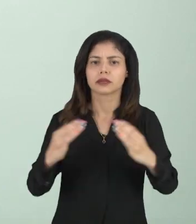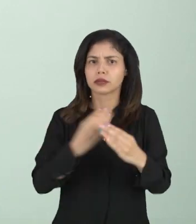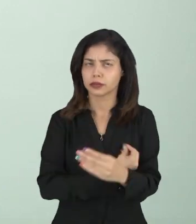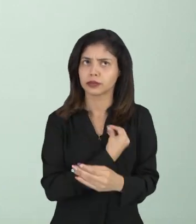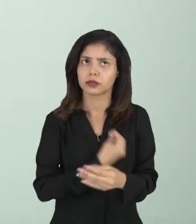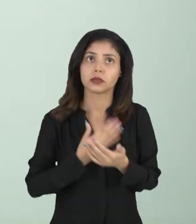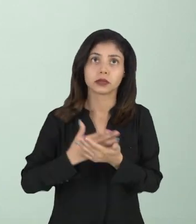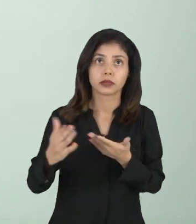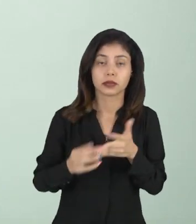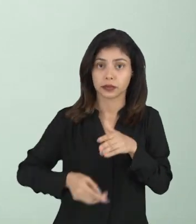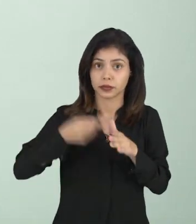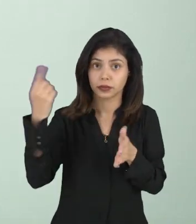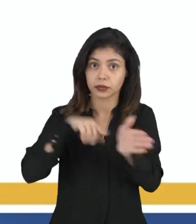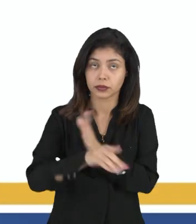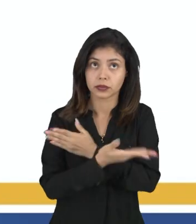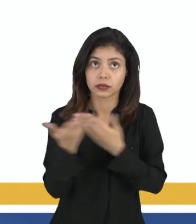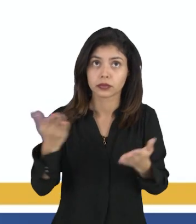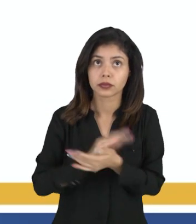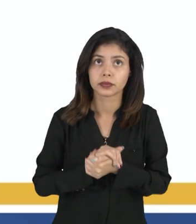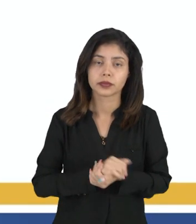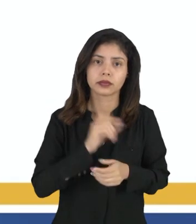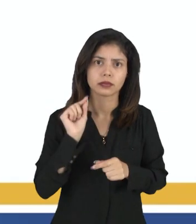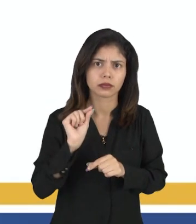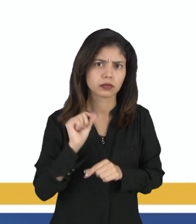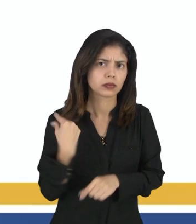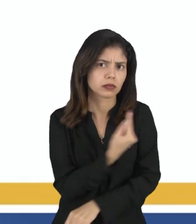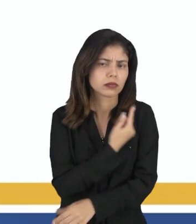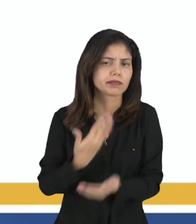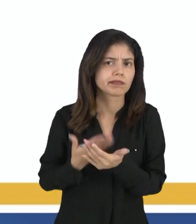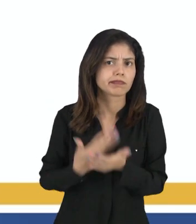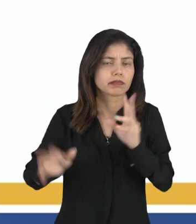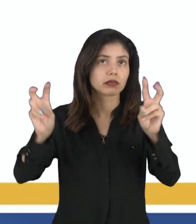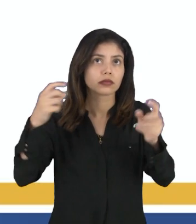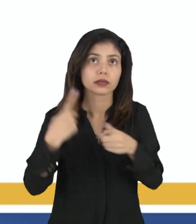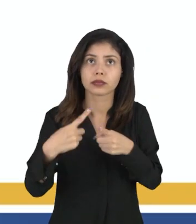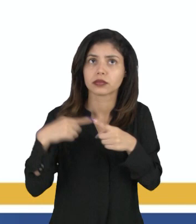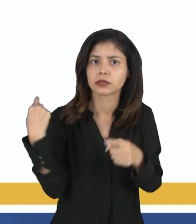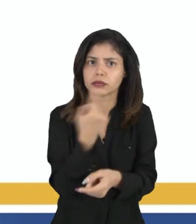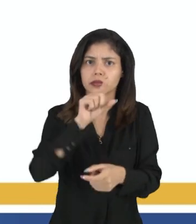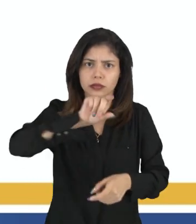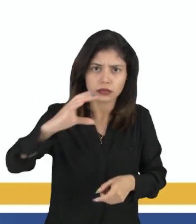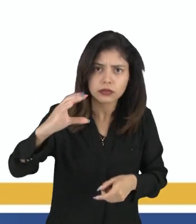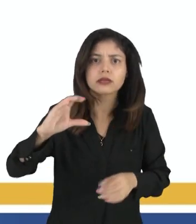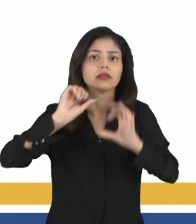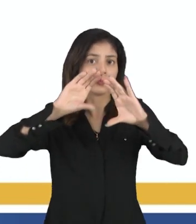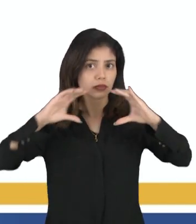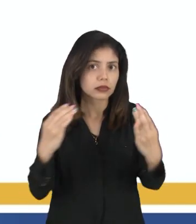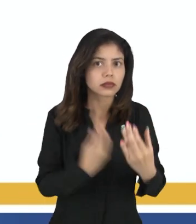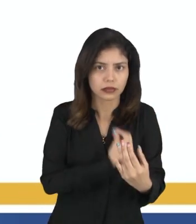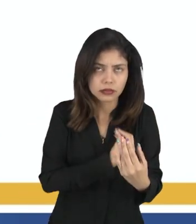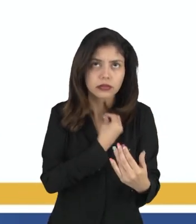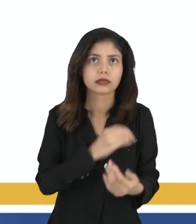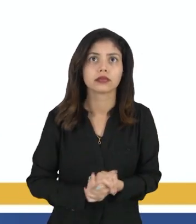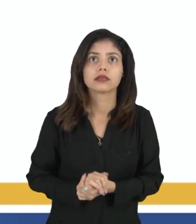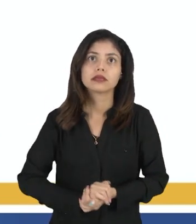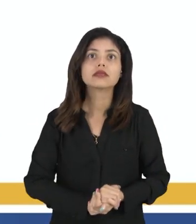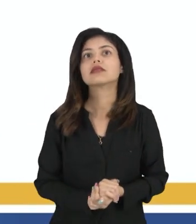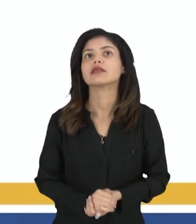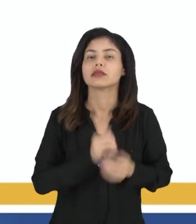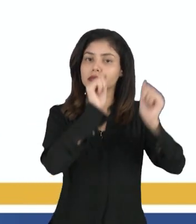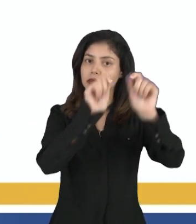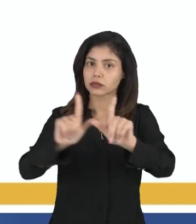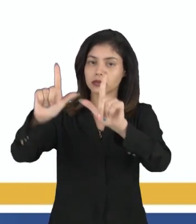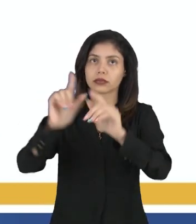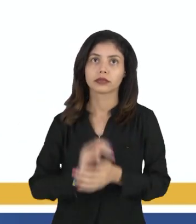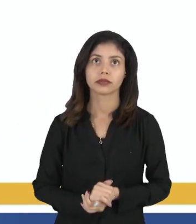Então, começando, né, a primeira pergunta que surge quando nós vamos estudar essa temática é por que nós temos que classificar os seres vivos, né? Acompanha